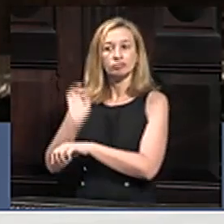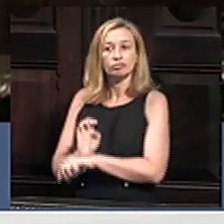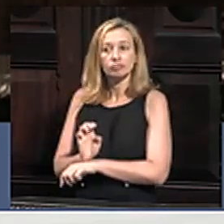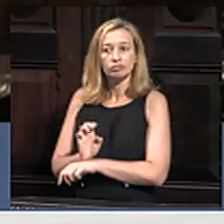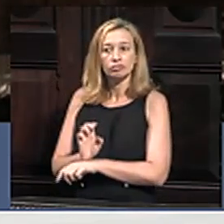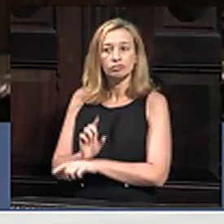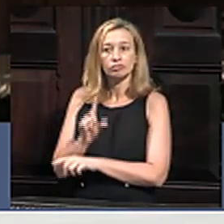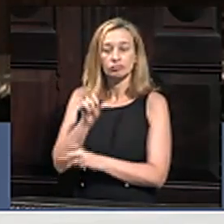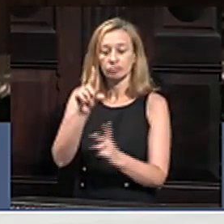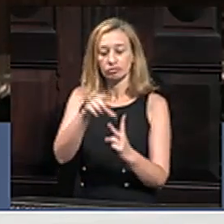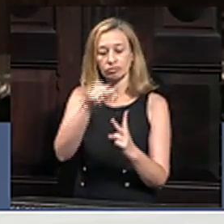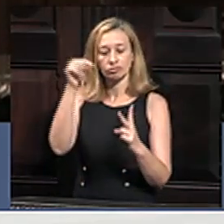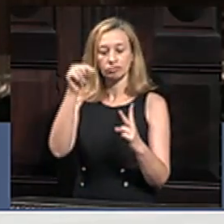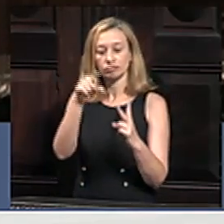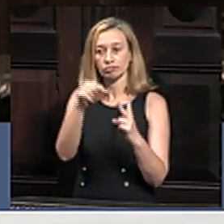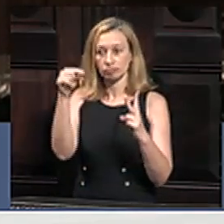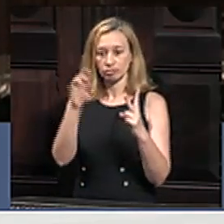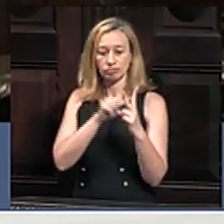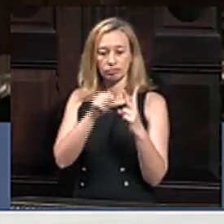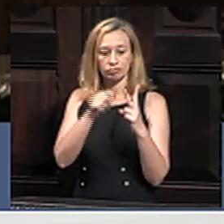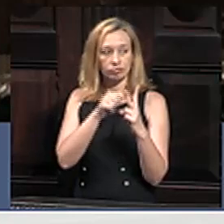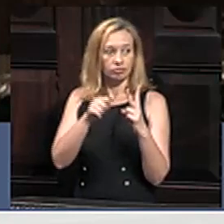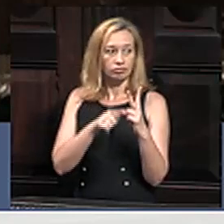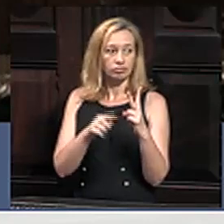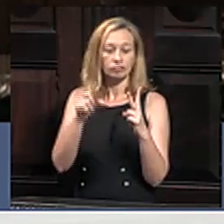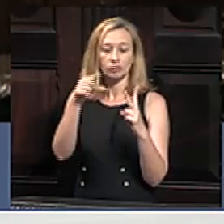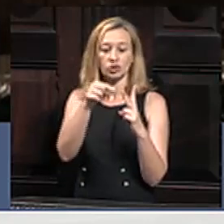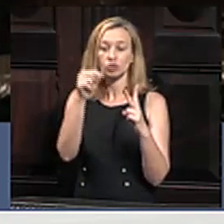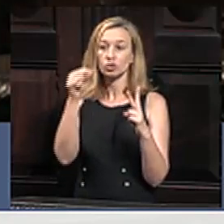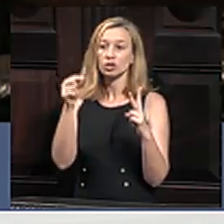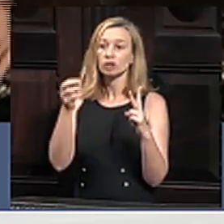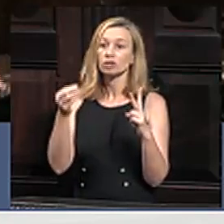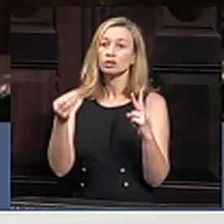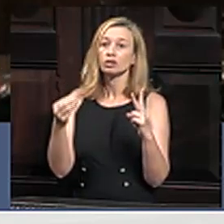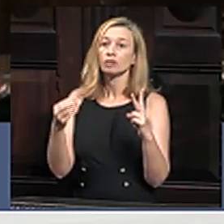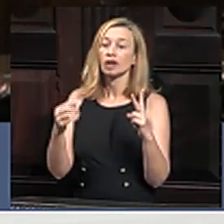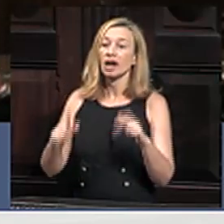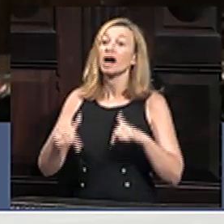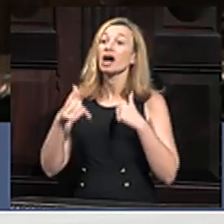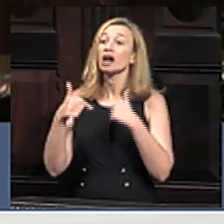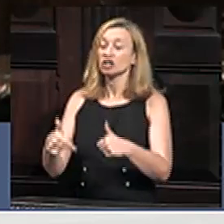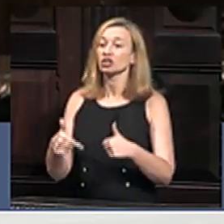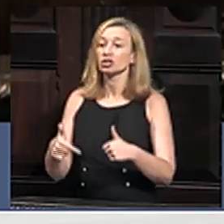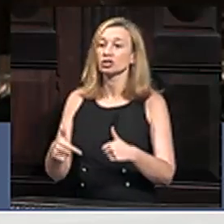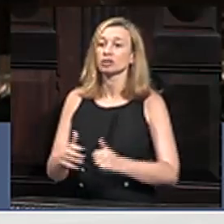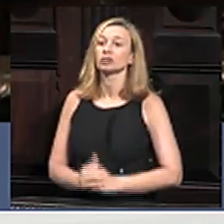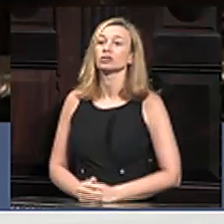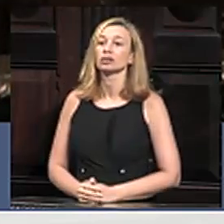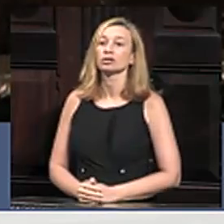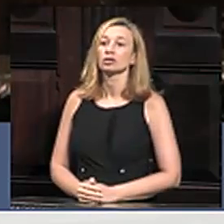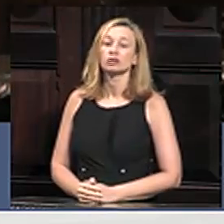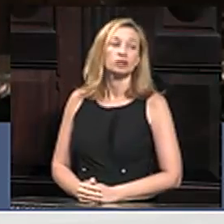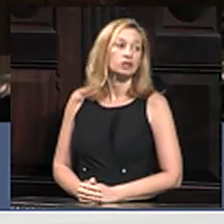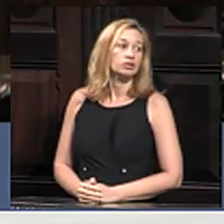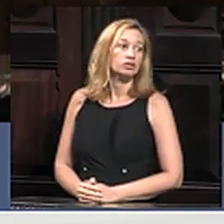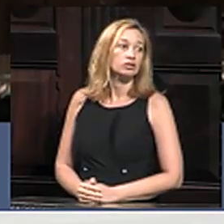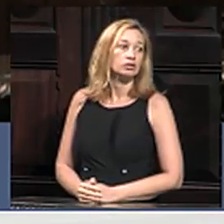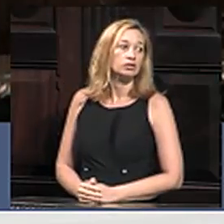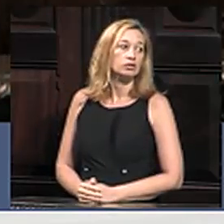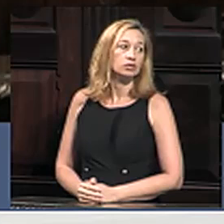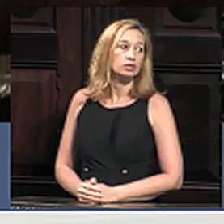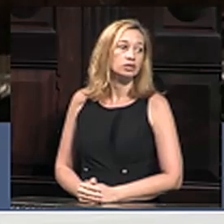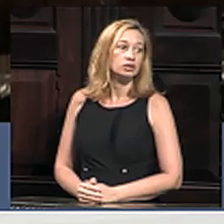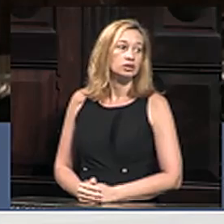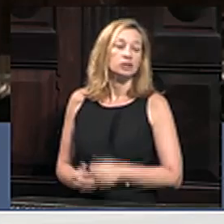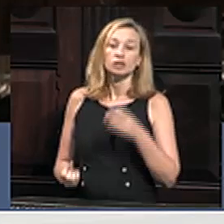os eleitos, eles foram eleitos para governar. E vão formando o